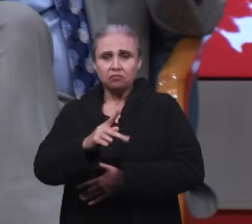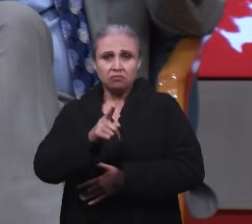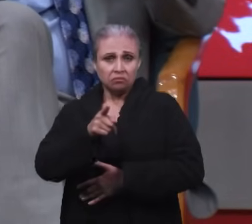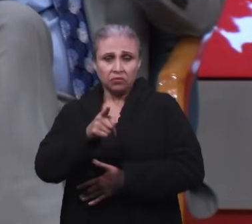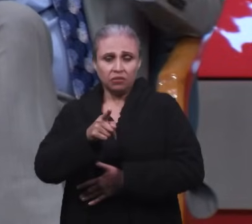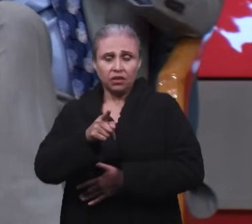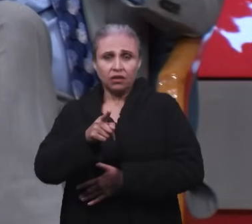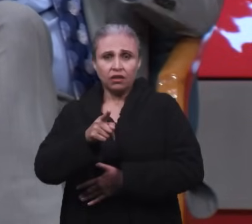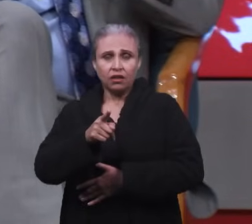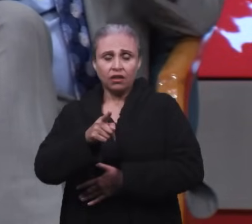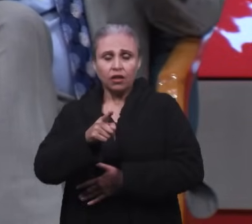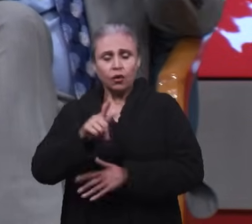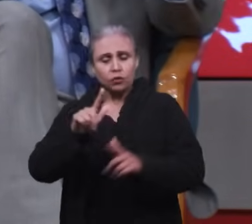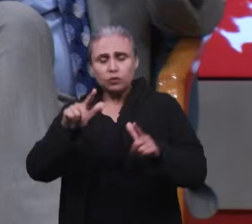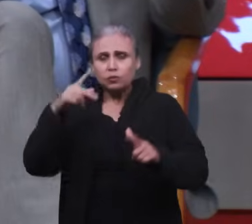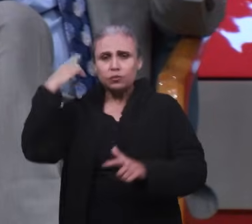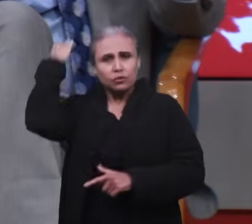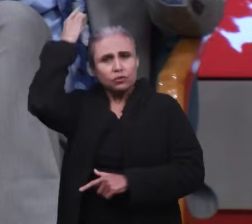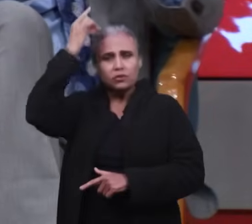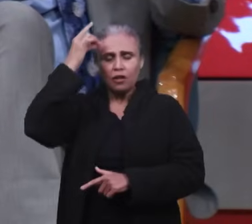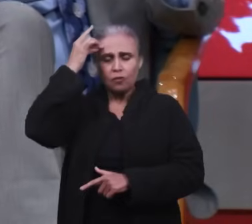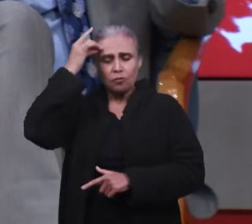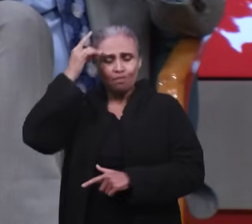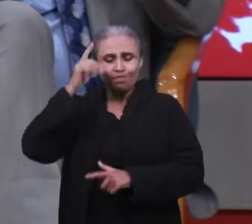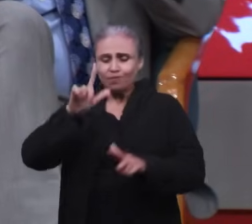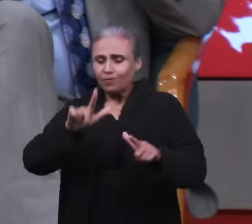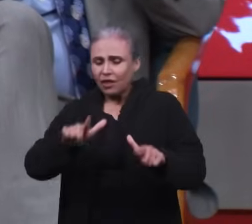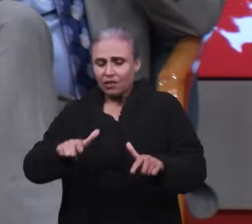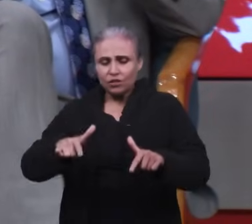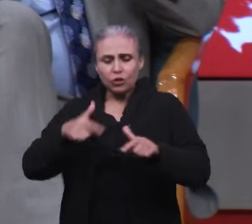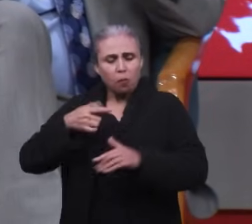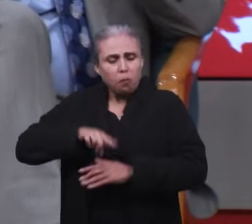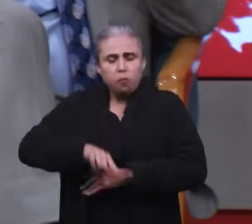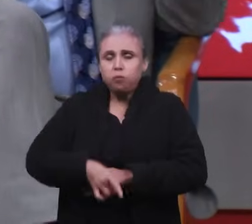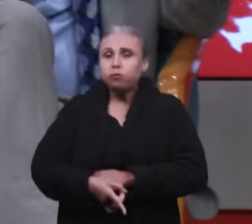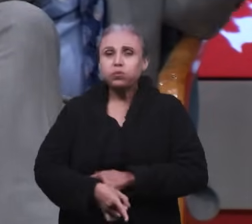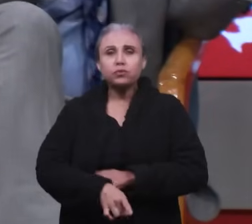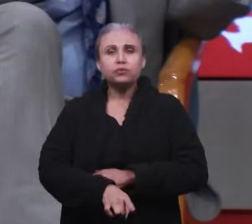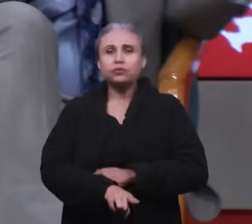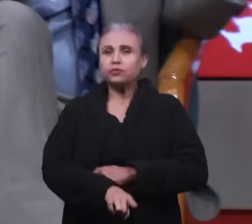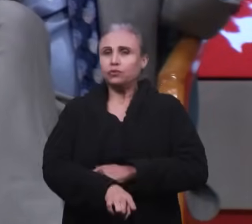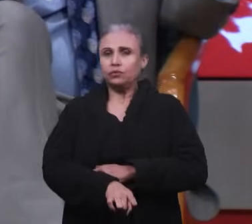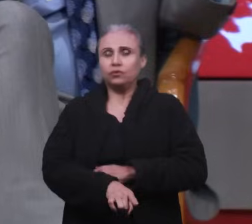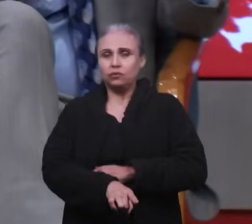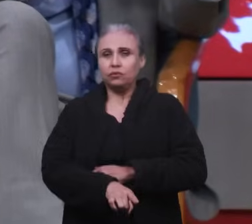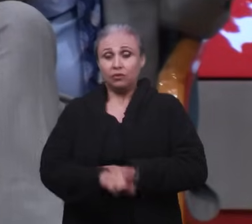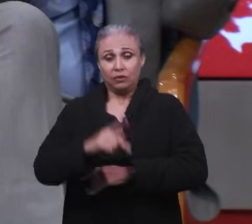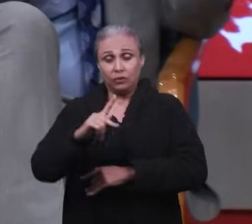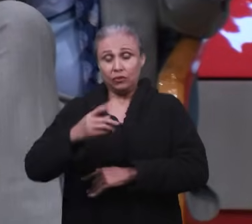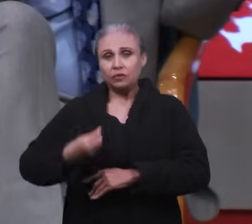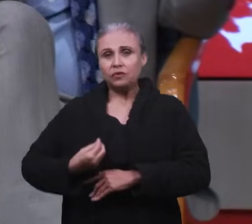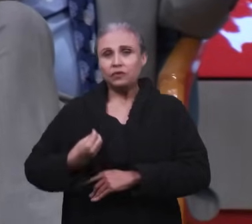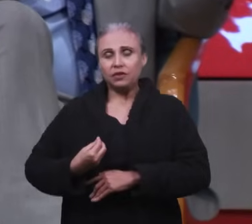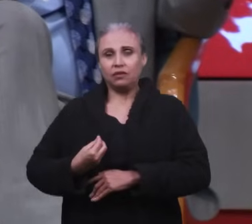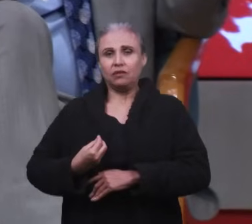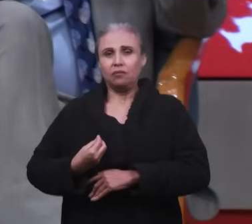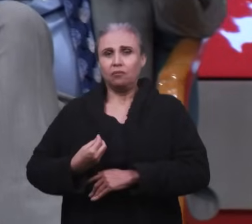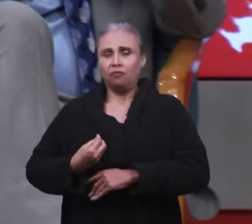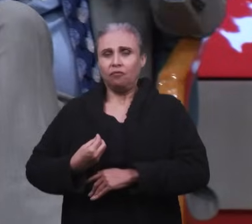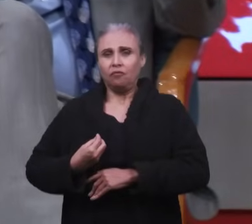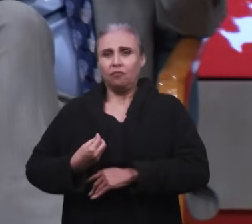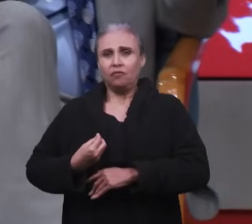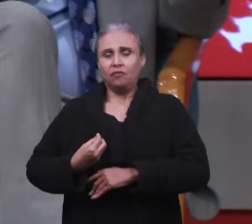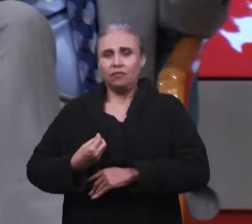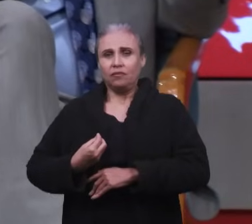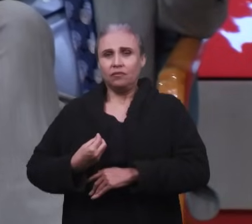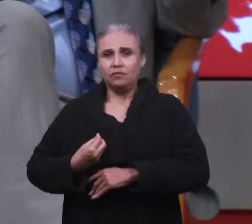esteja operando de forma profunda, de forma abundante, sem nenhuma objeção,